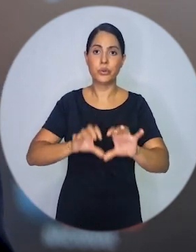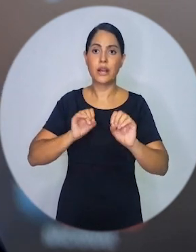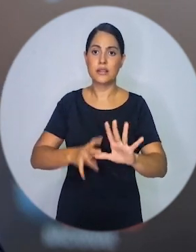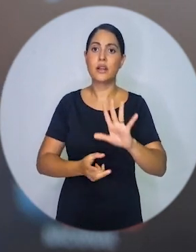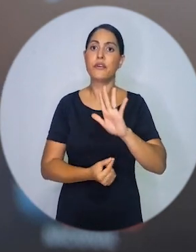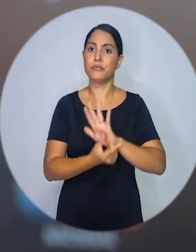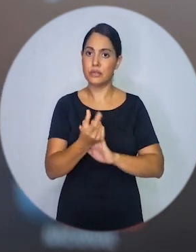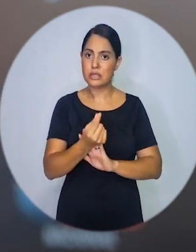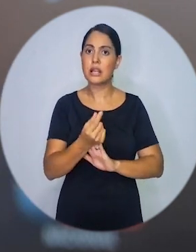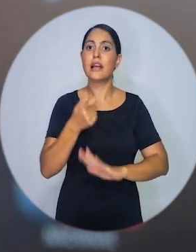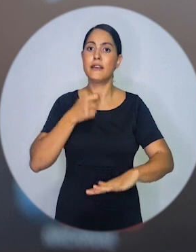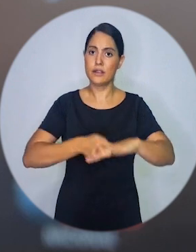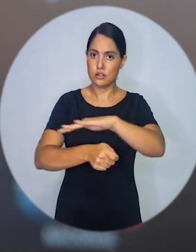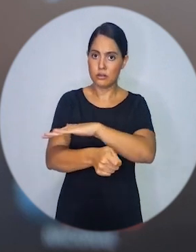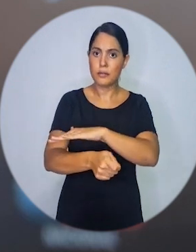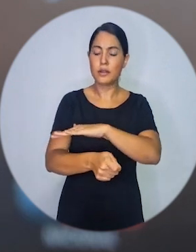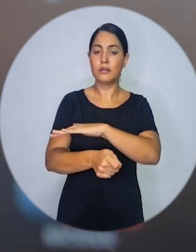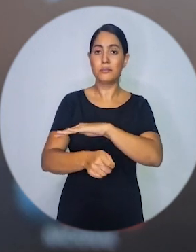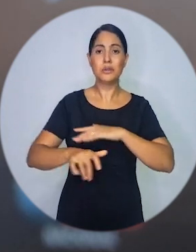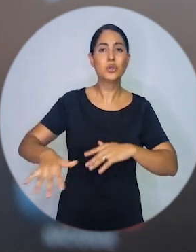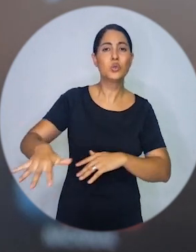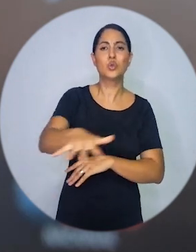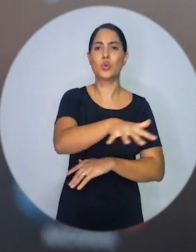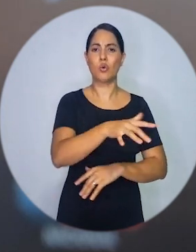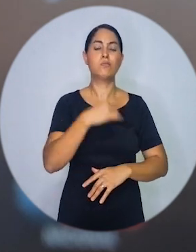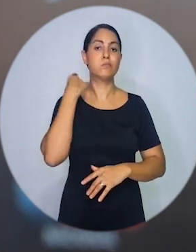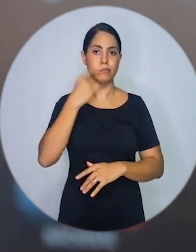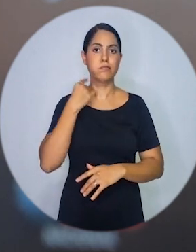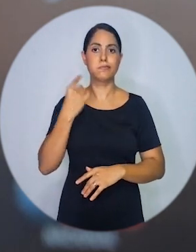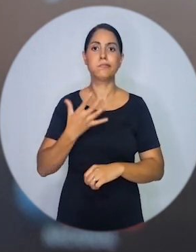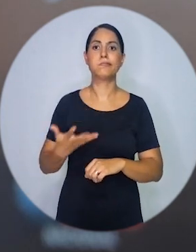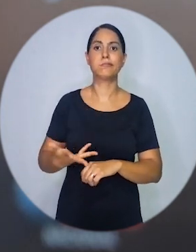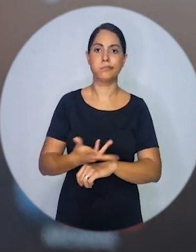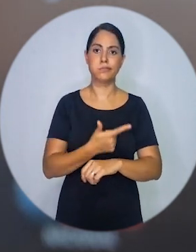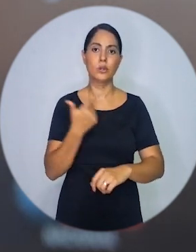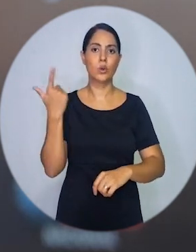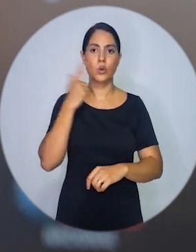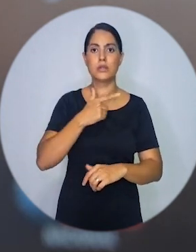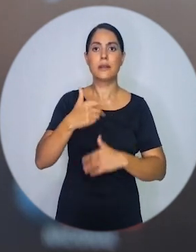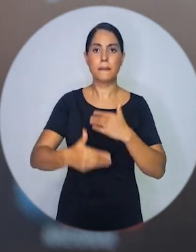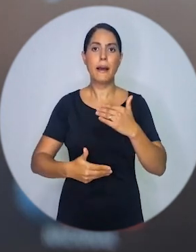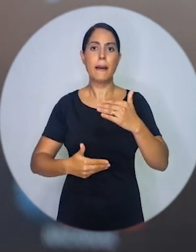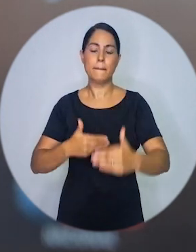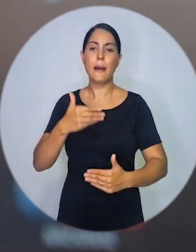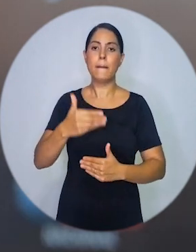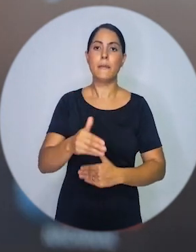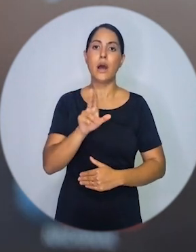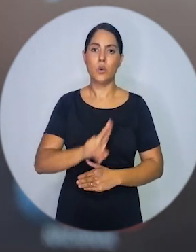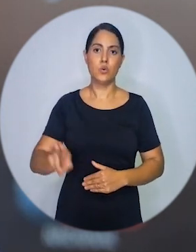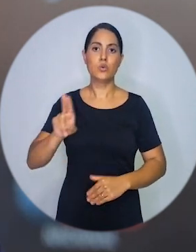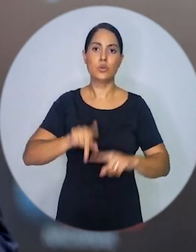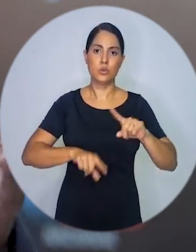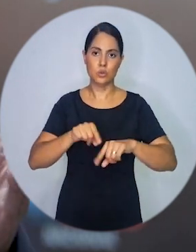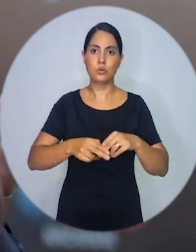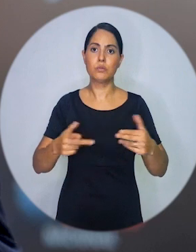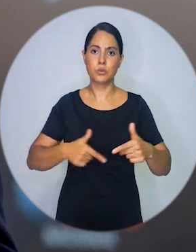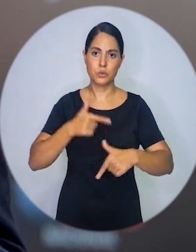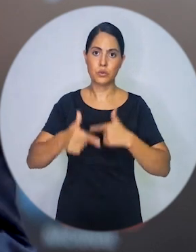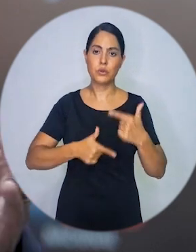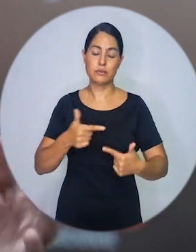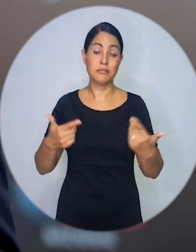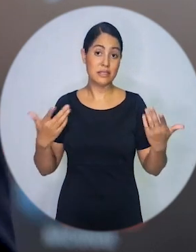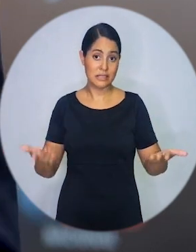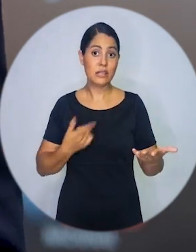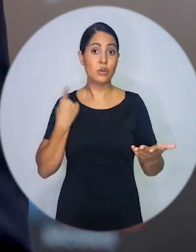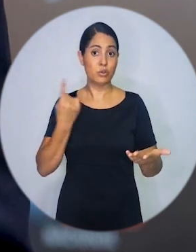agora o primeiro curso de educação financeira e investimentos para os advogados terem um bom encaminhamento na